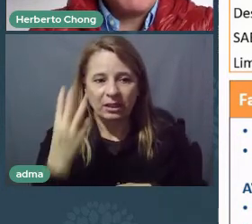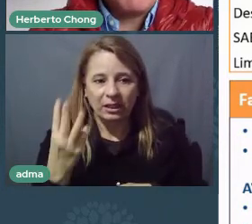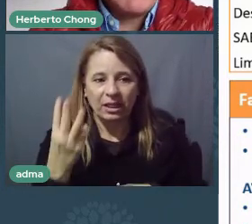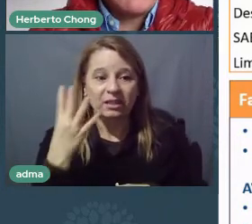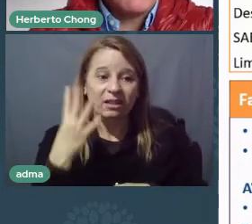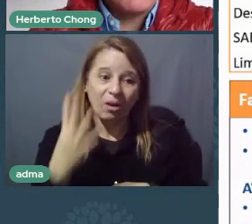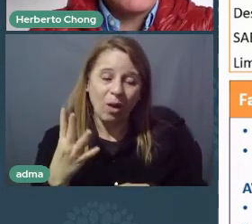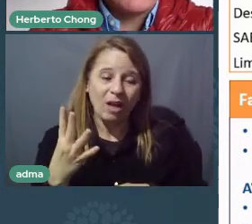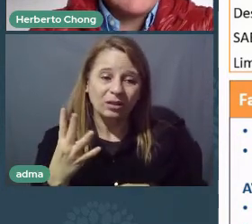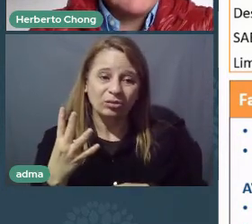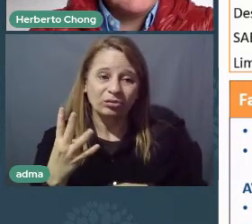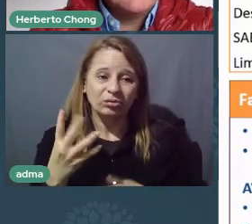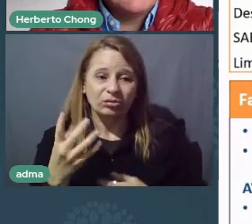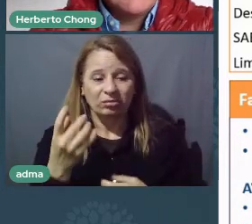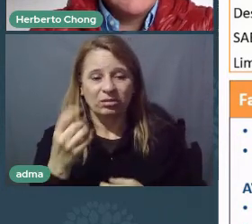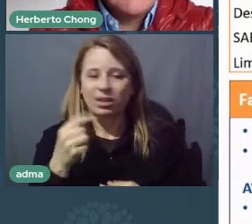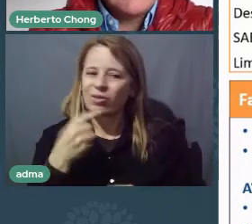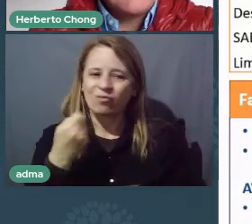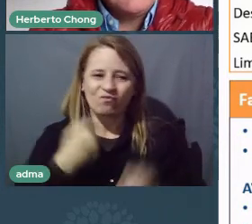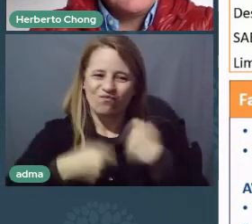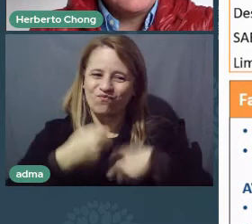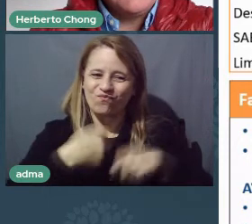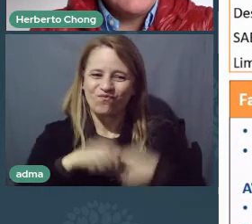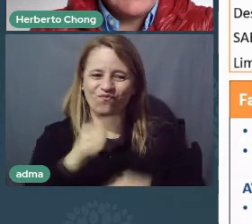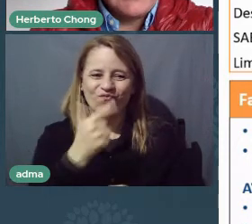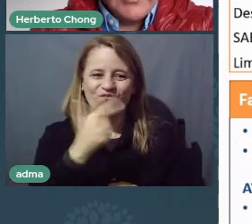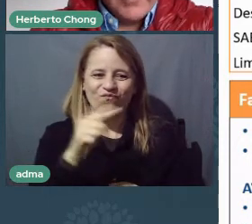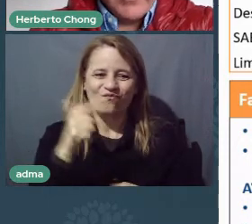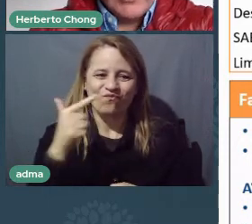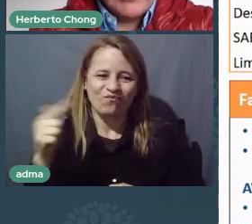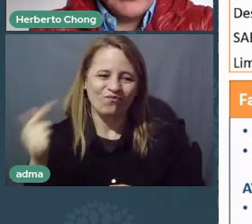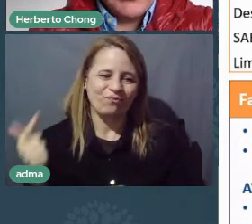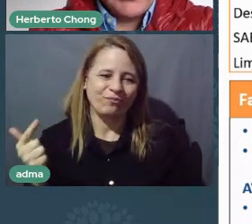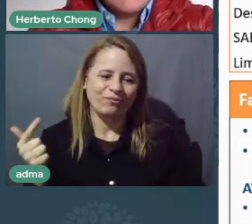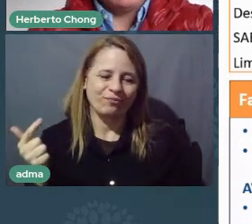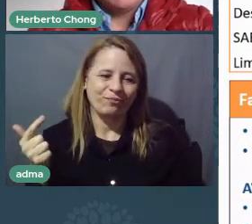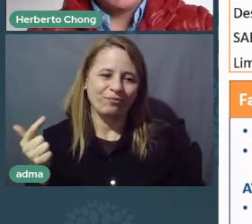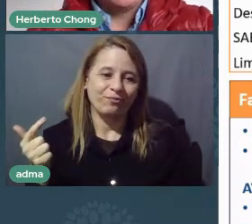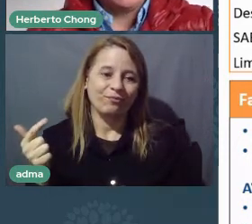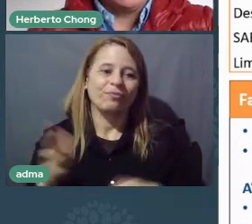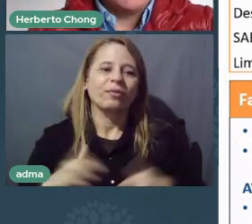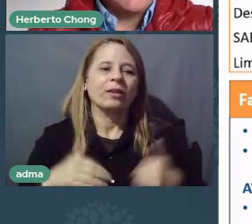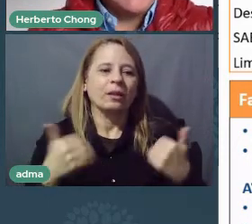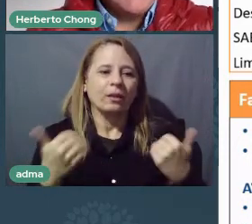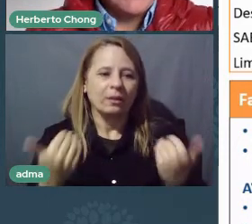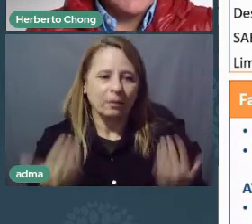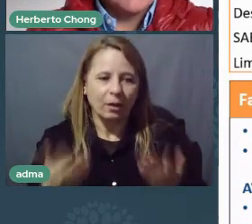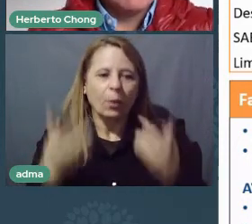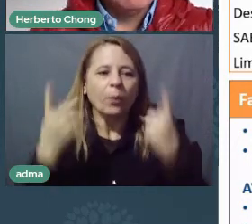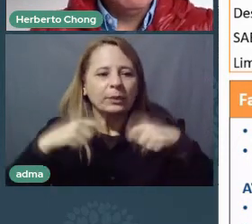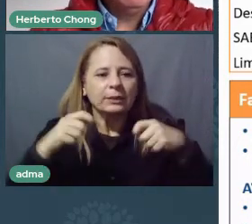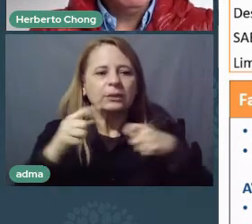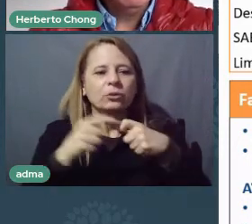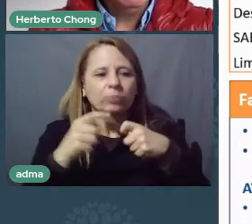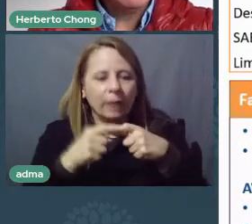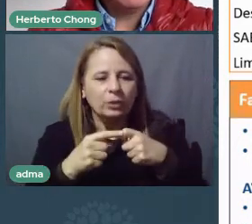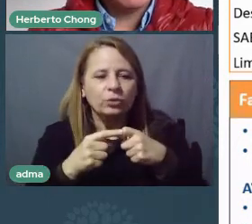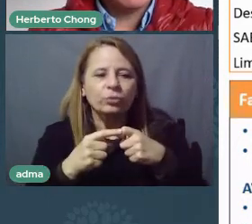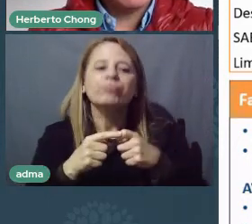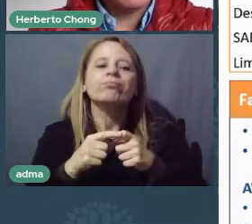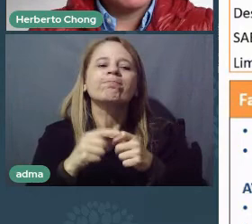asma está mal controlada. Aí sim é que a gente deve interferir. Seguinte.